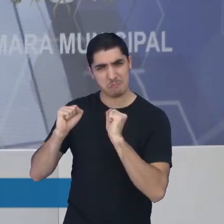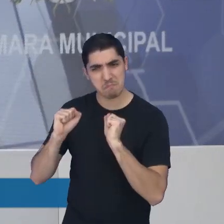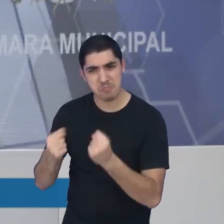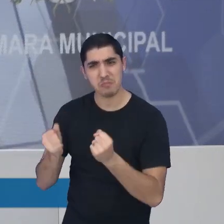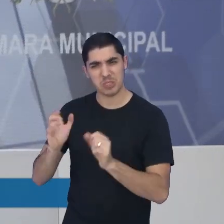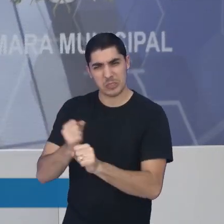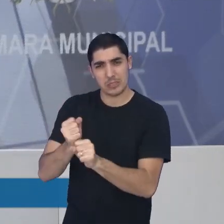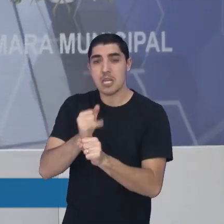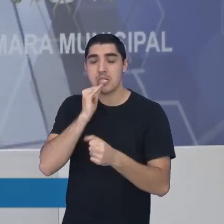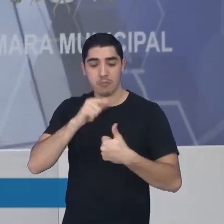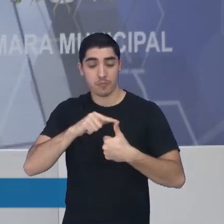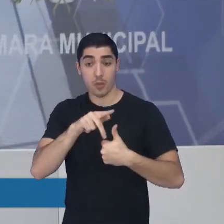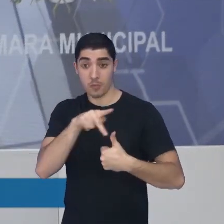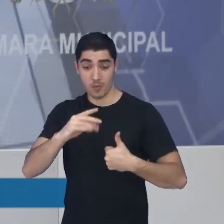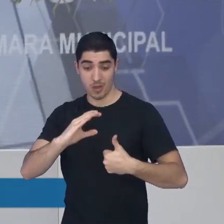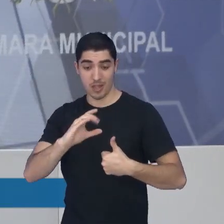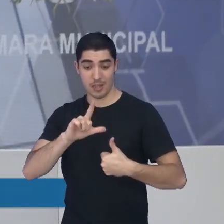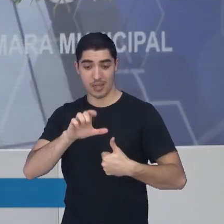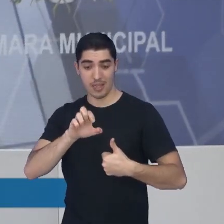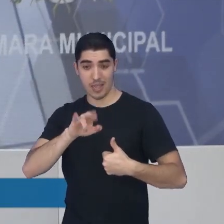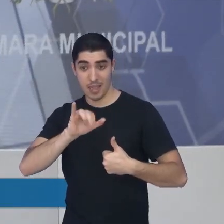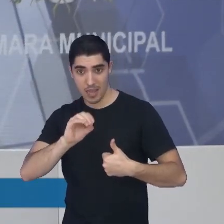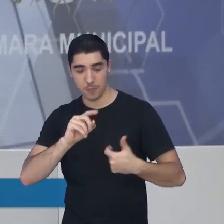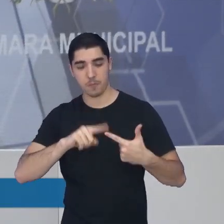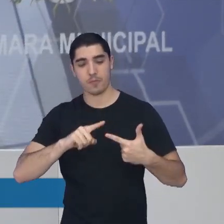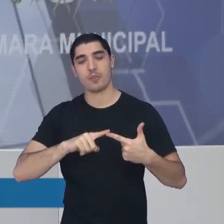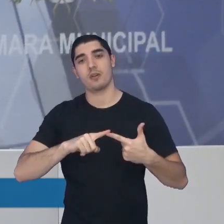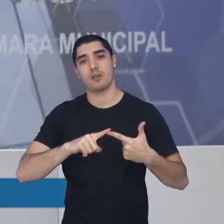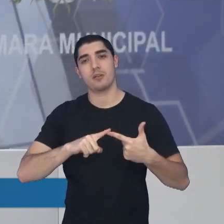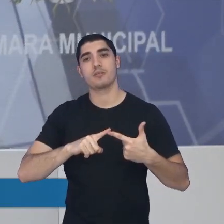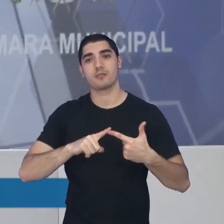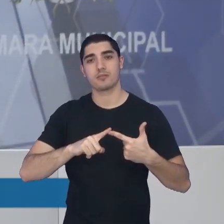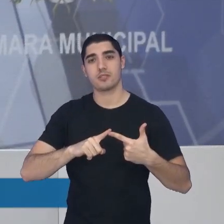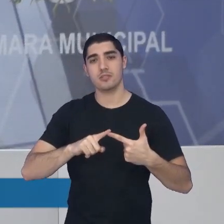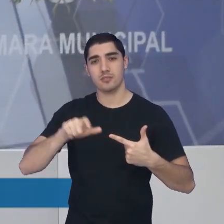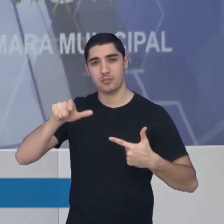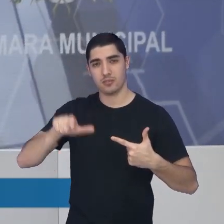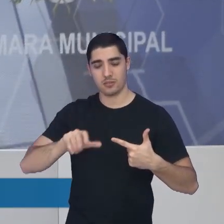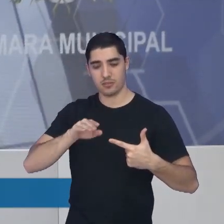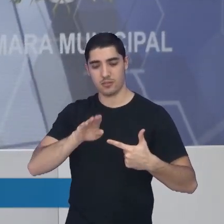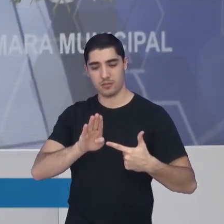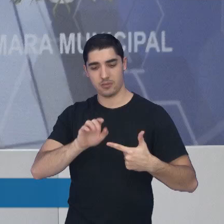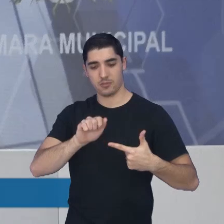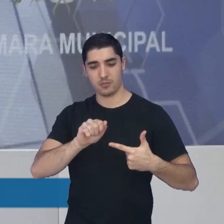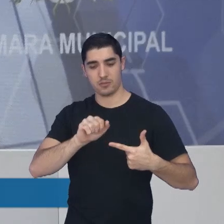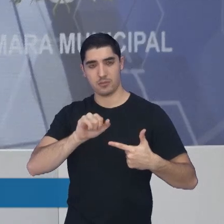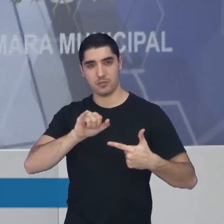do professor Clélio, nosso decano, professor Baixa, que é o nosso vice-reitor.